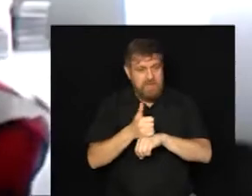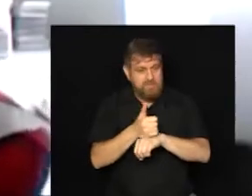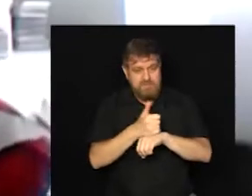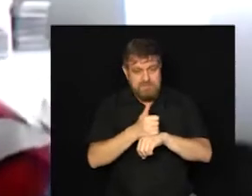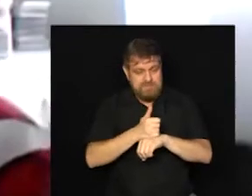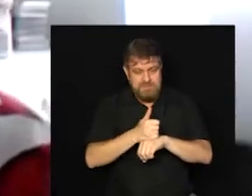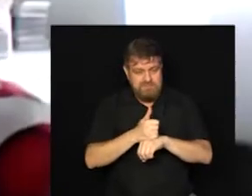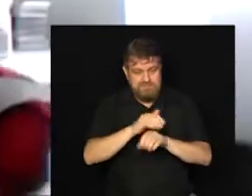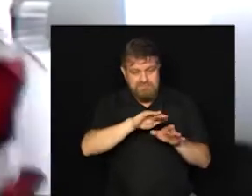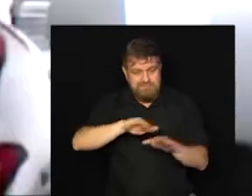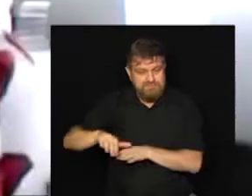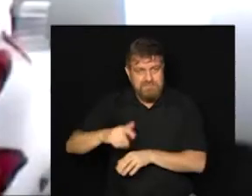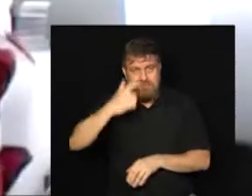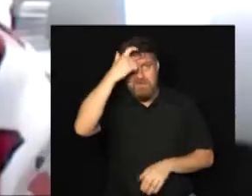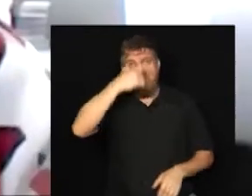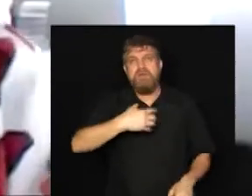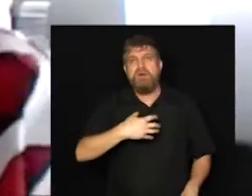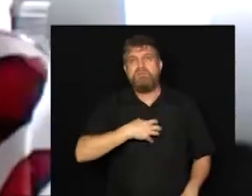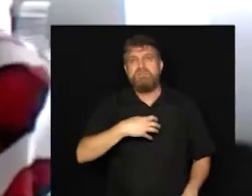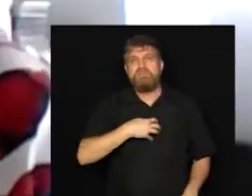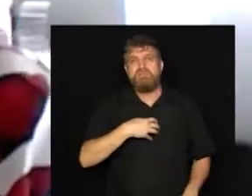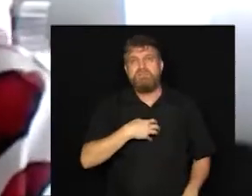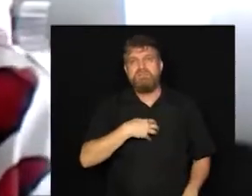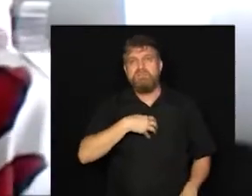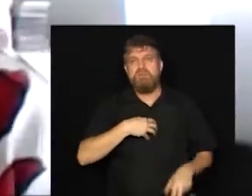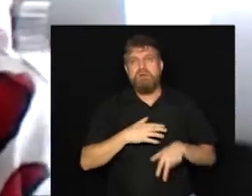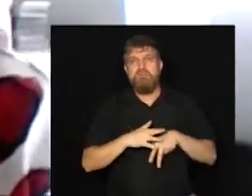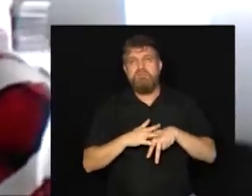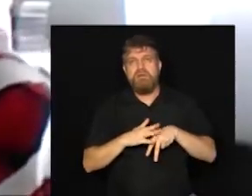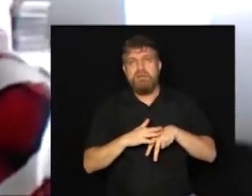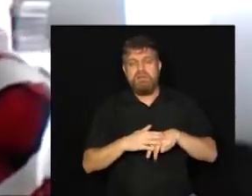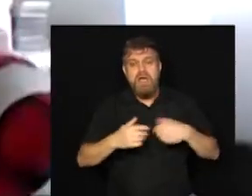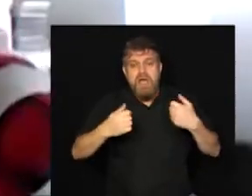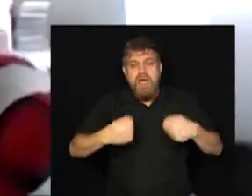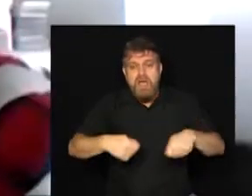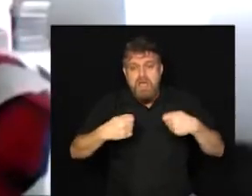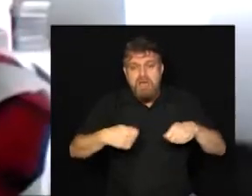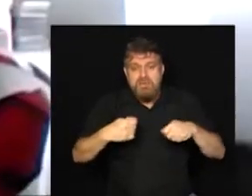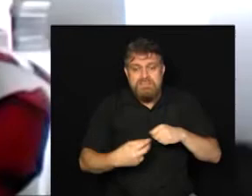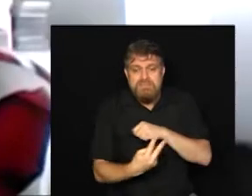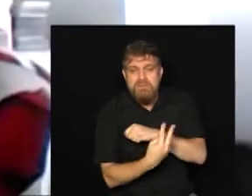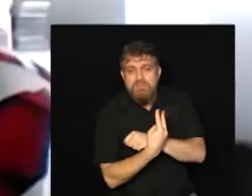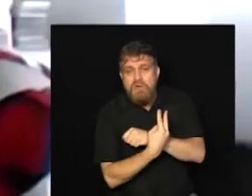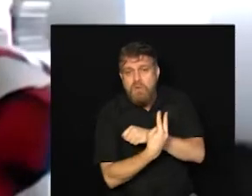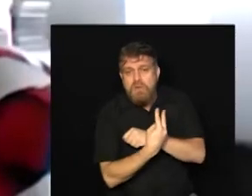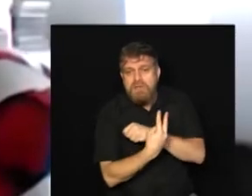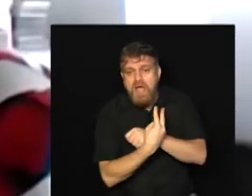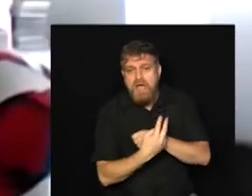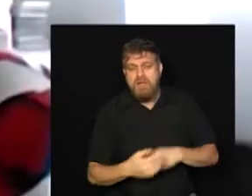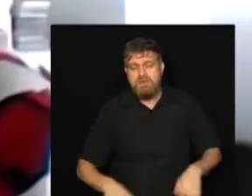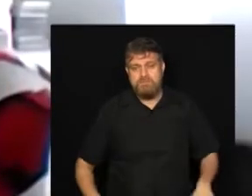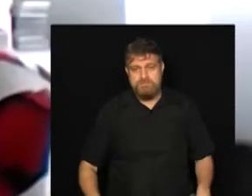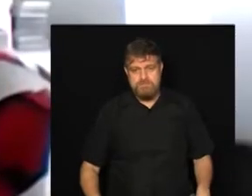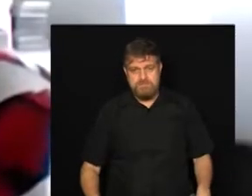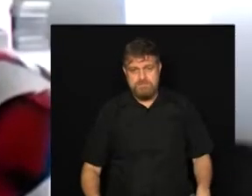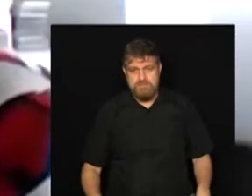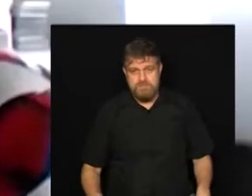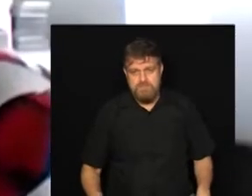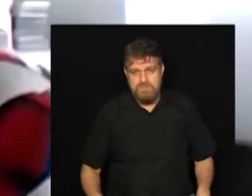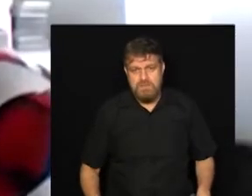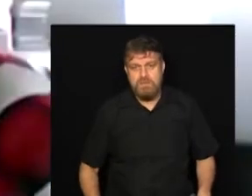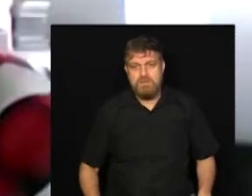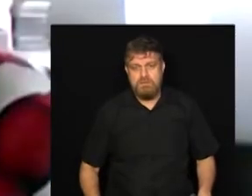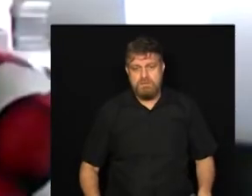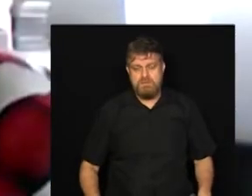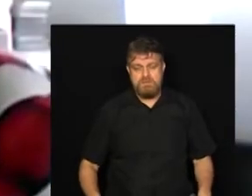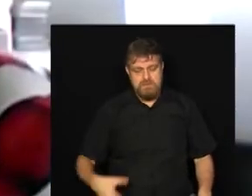somos simplesmente uma paciente que precisa, que está ali para ser cuidada. E então, é por isso que a